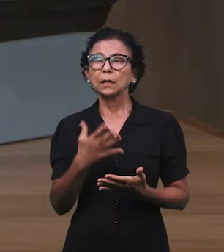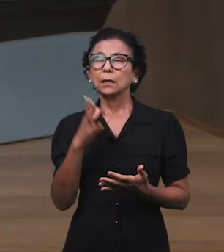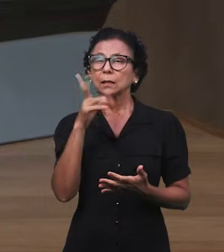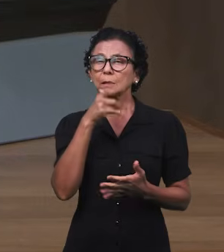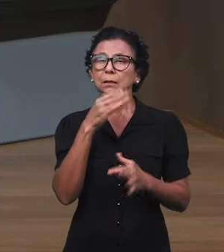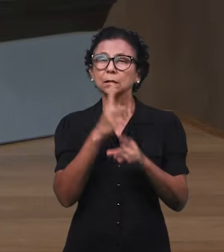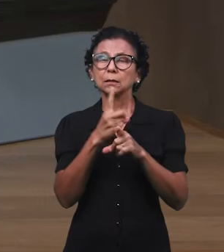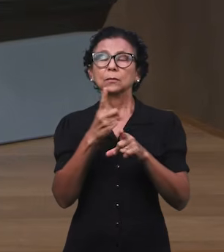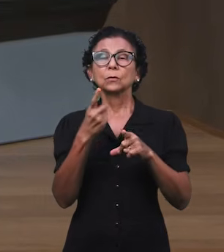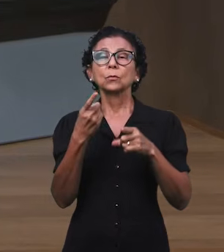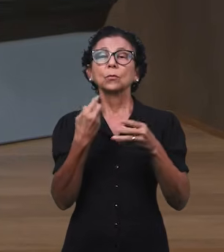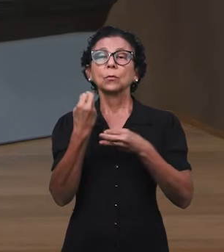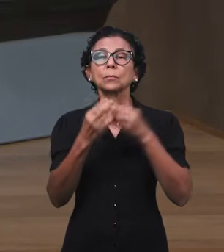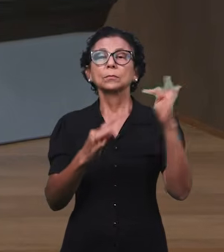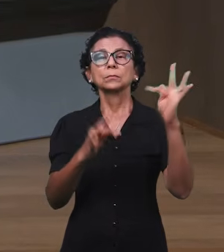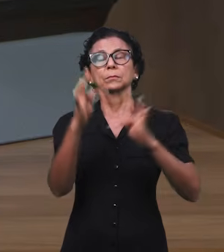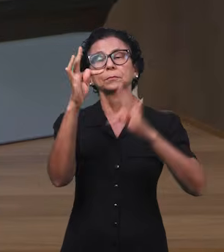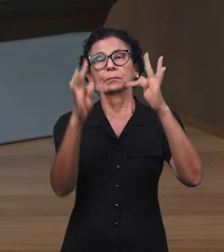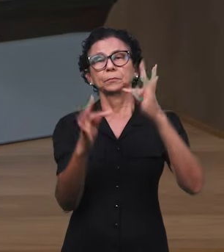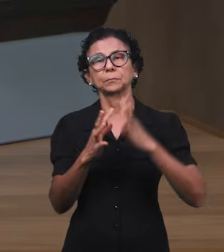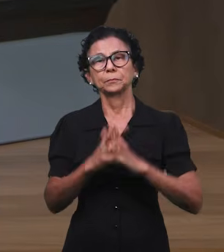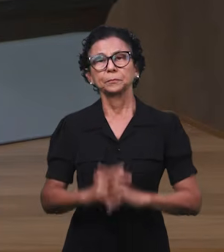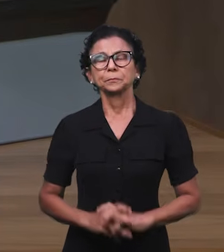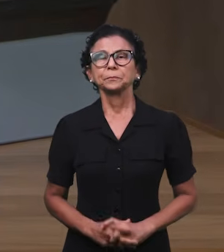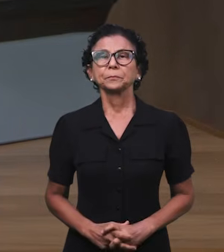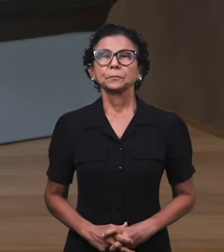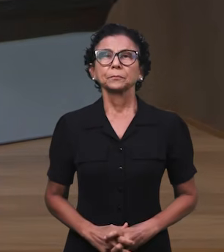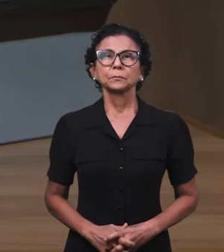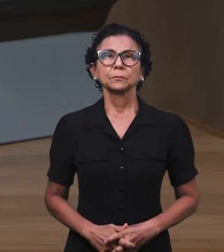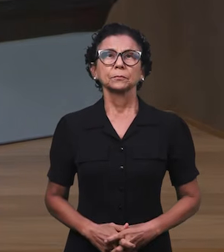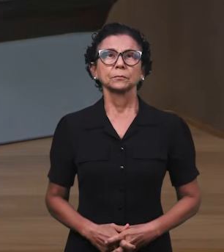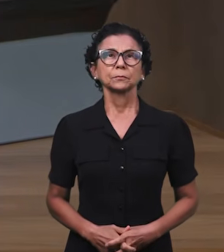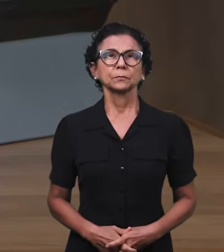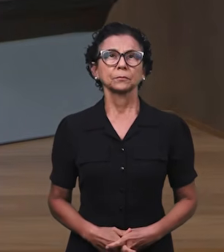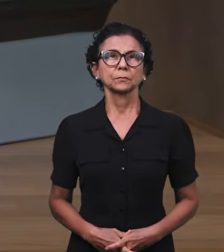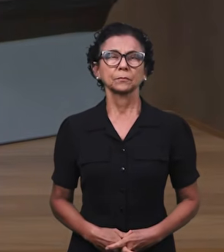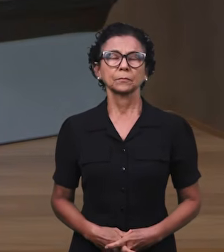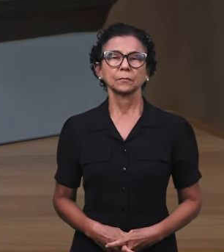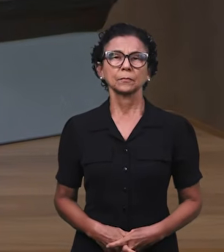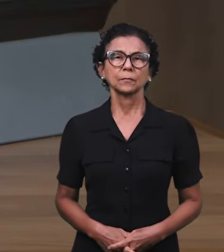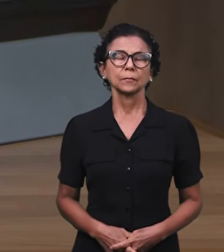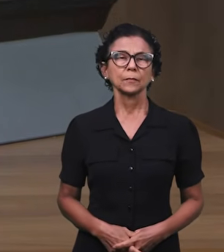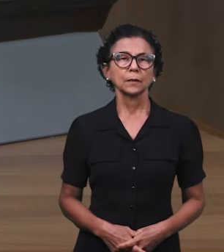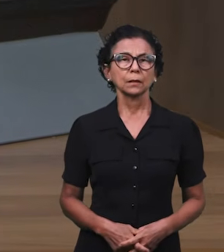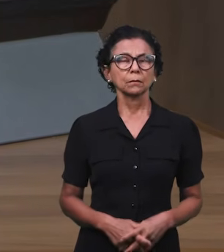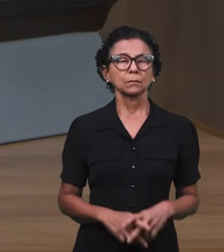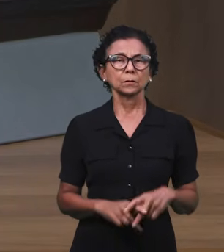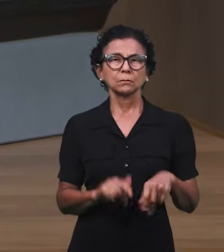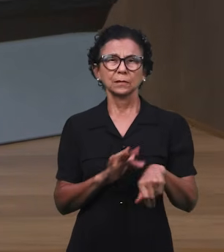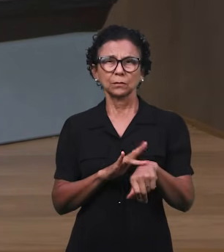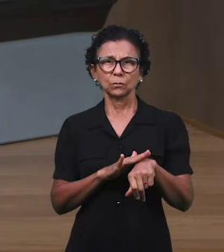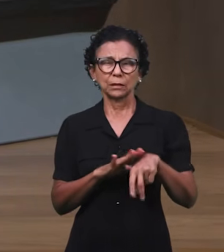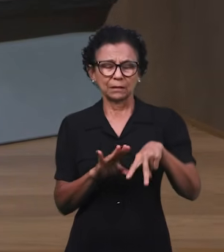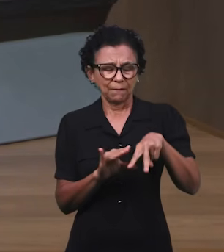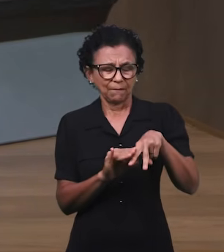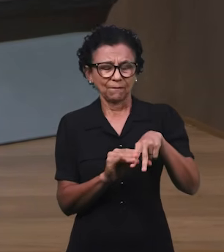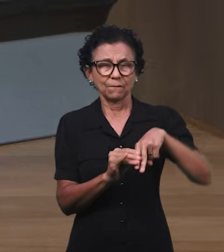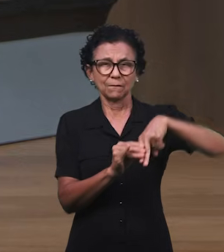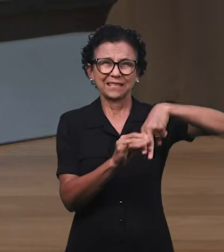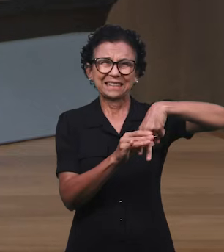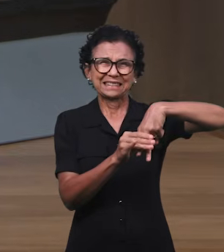É importante a gente dizer isso, né, que quando a gente fala de fibromialgia,